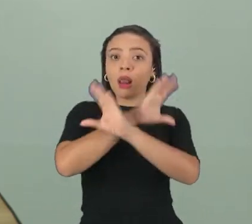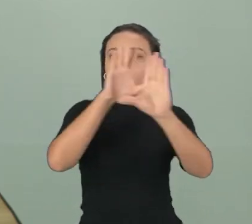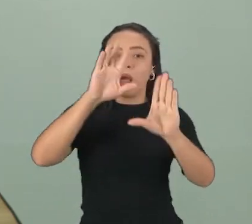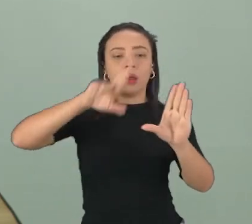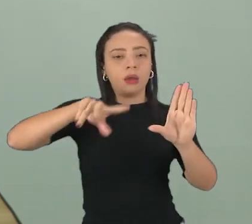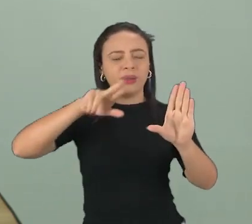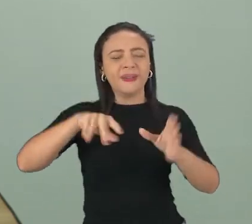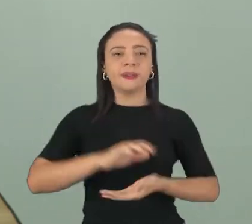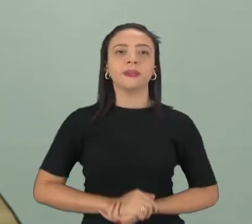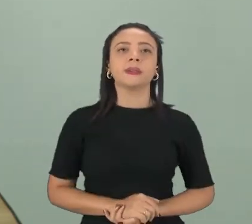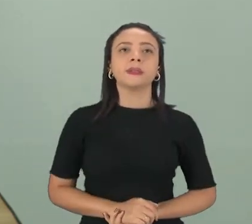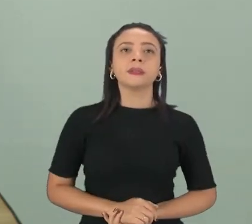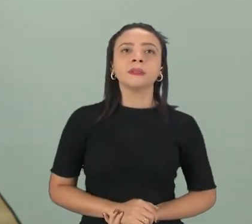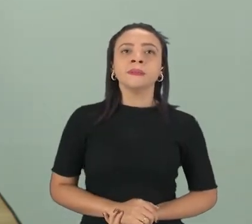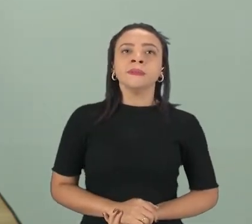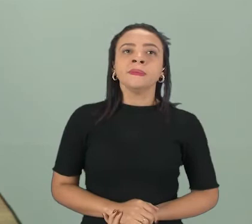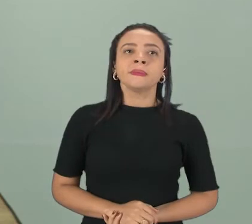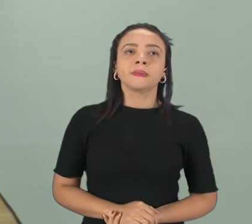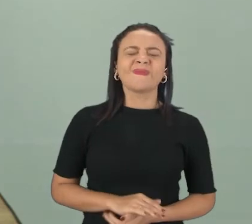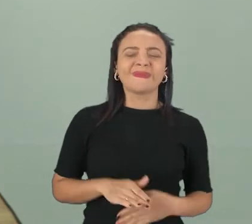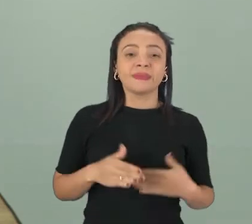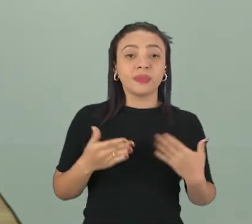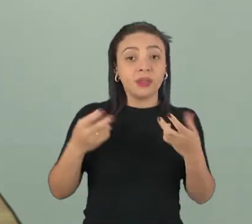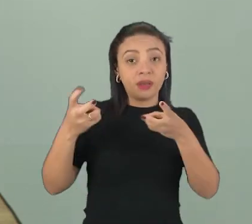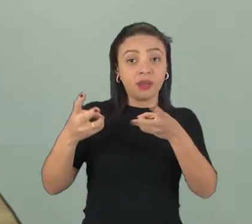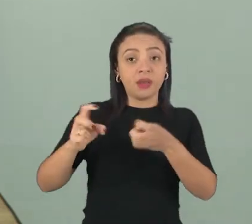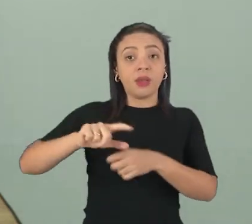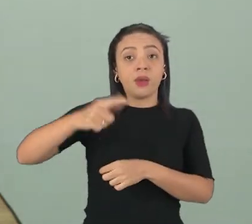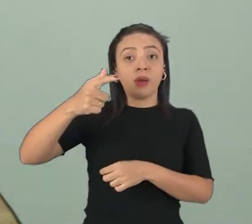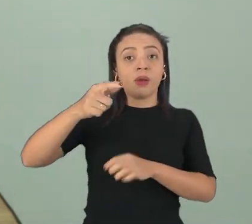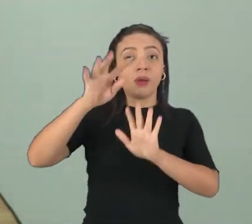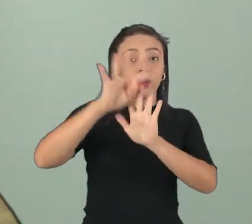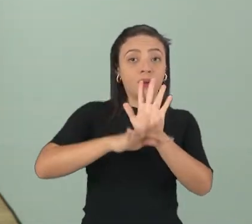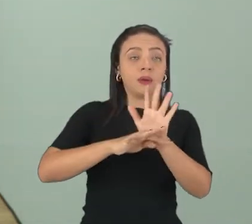claramente certinho. Vamos analisar mais uma.